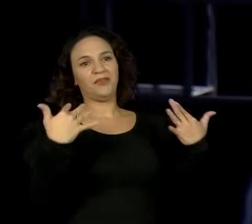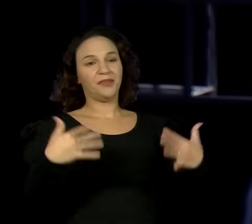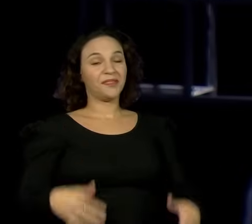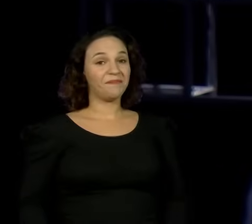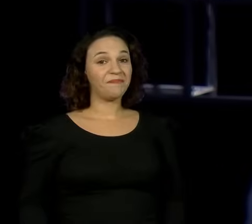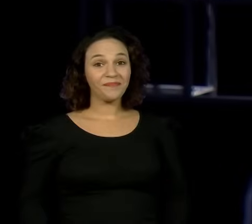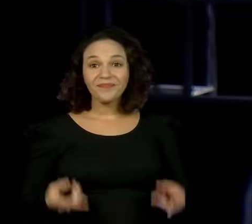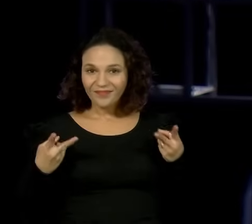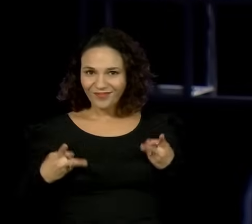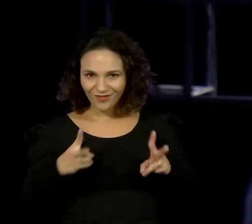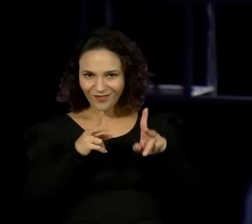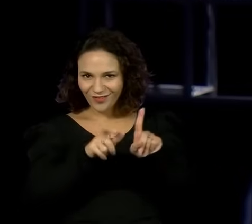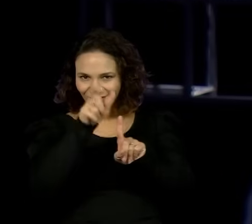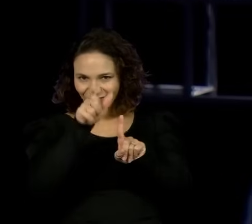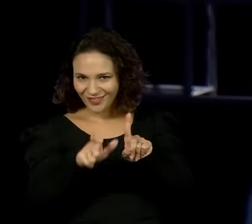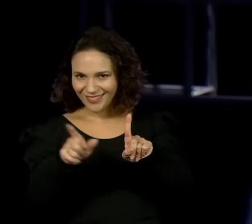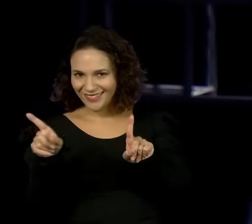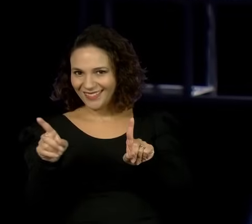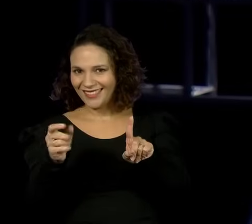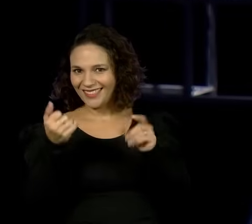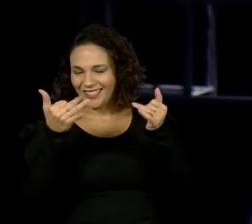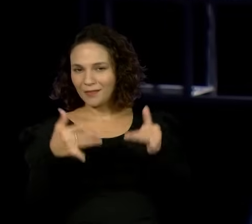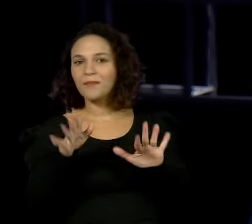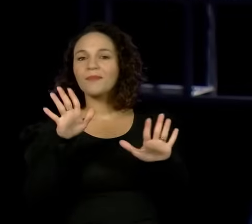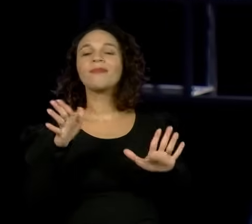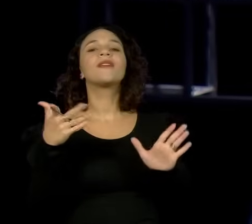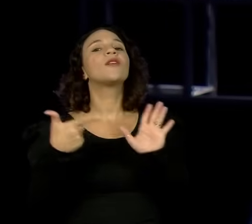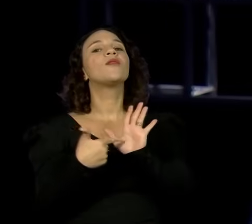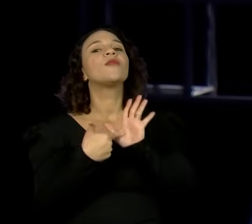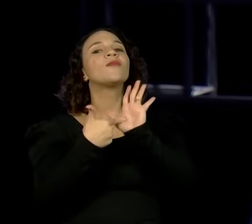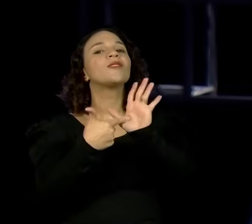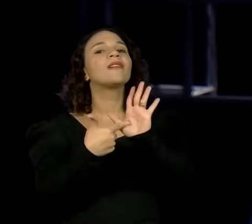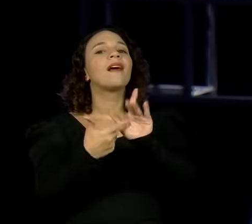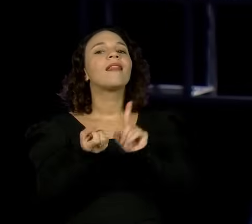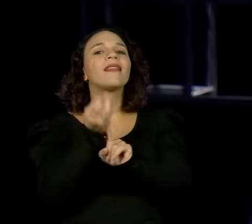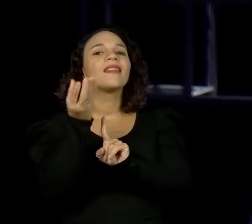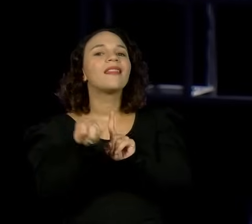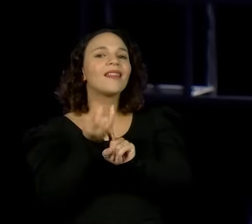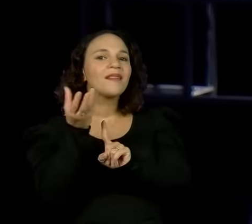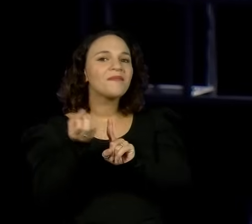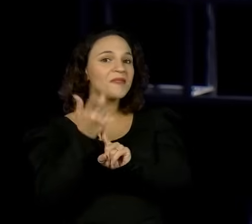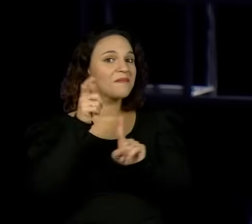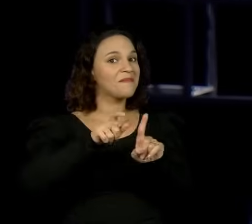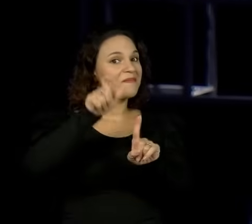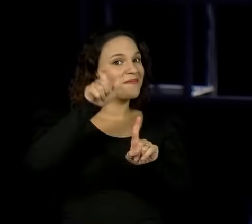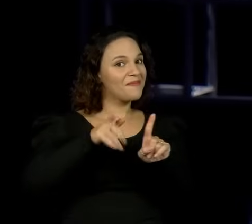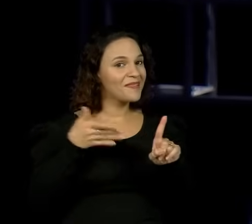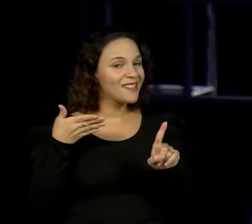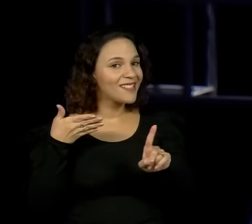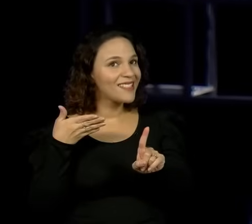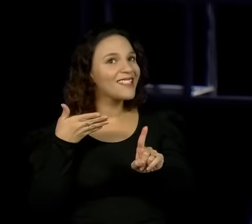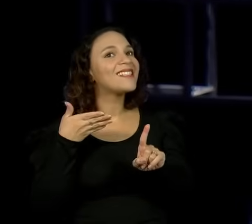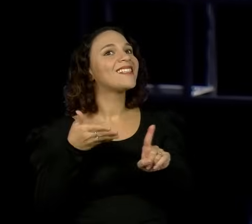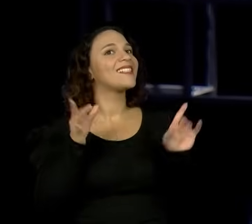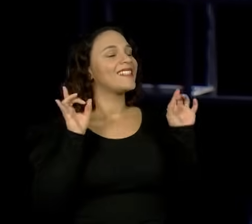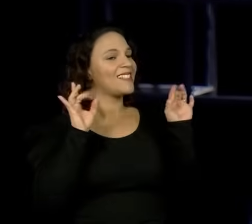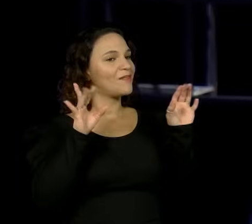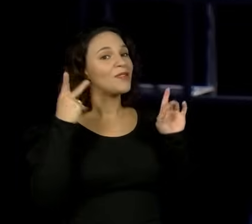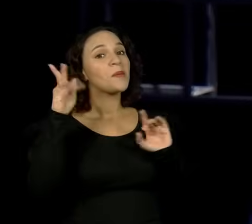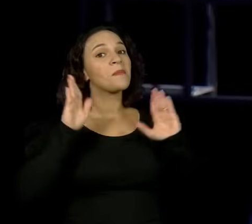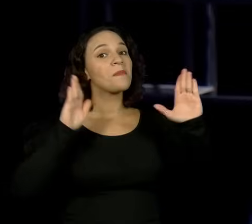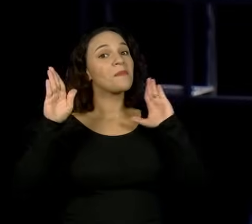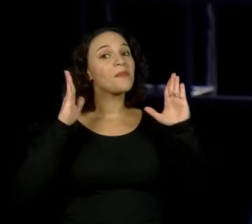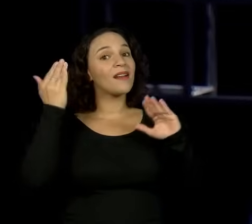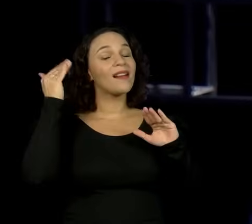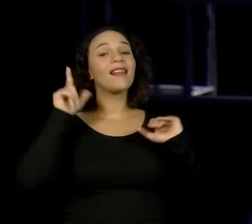continuar falando do Avancini, mas a gente quer te mostrar um depoimento de uma pessoa. É um depoimento muito especial da tua época